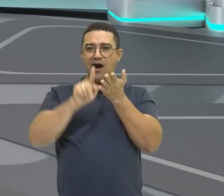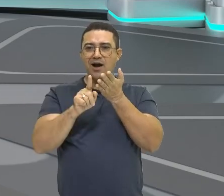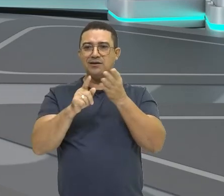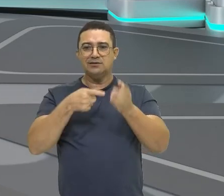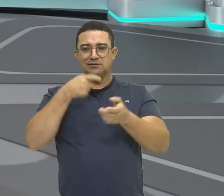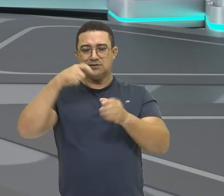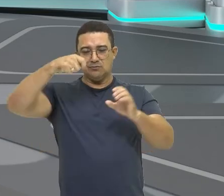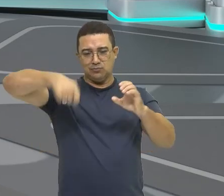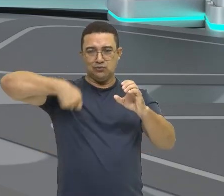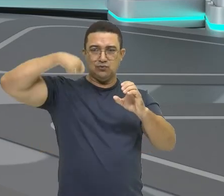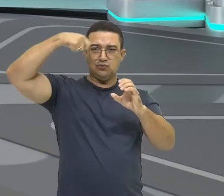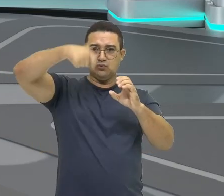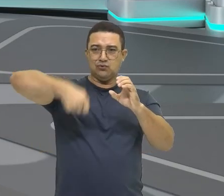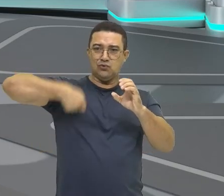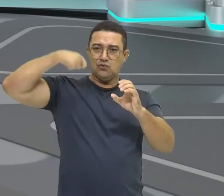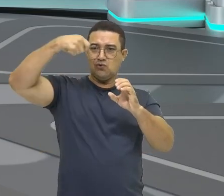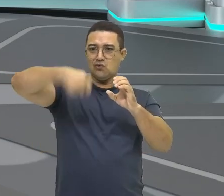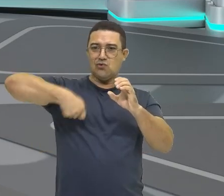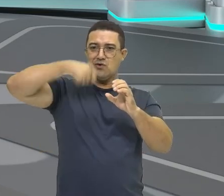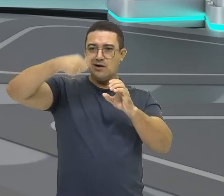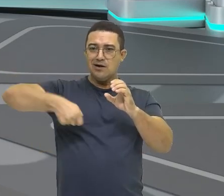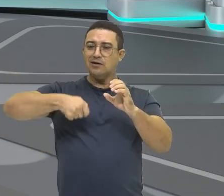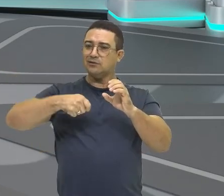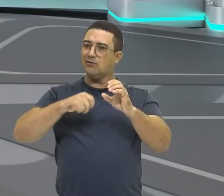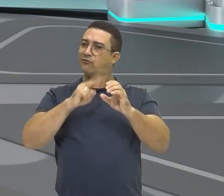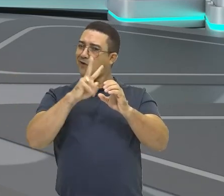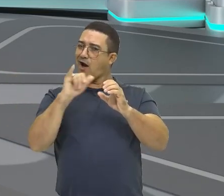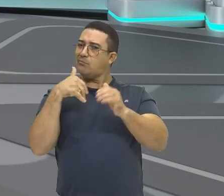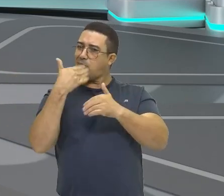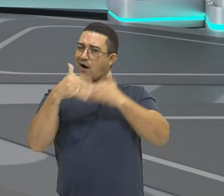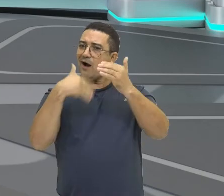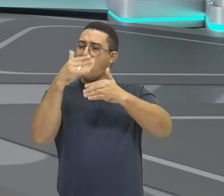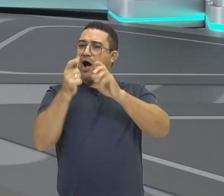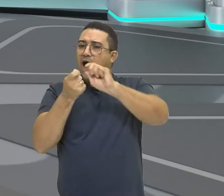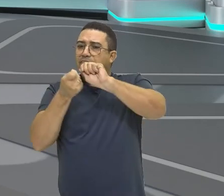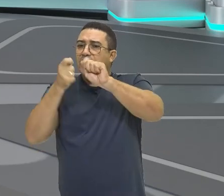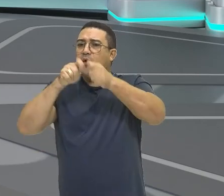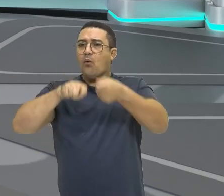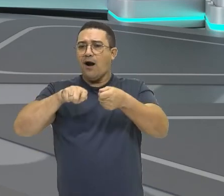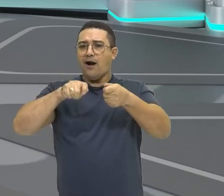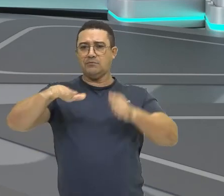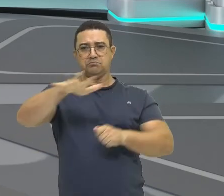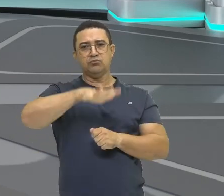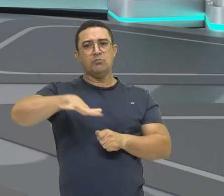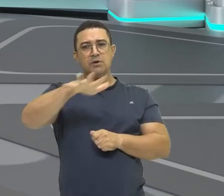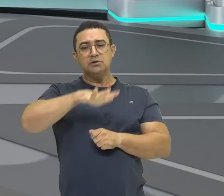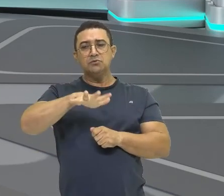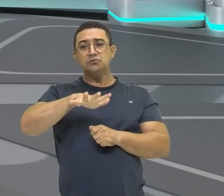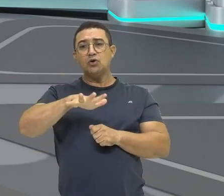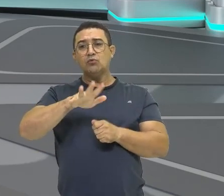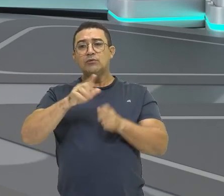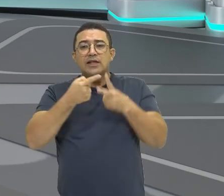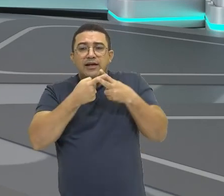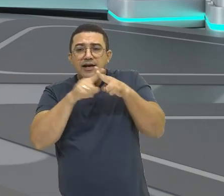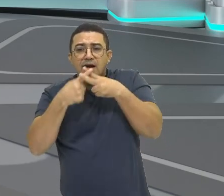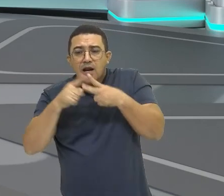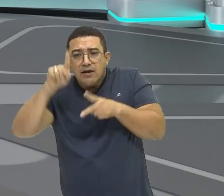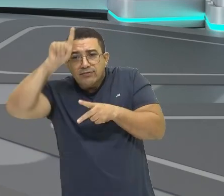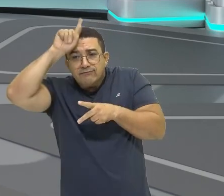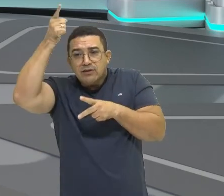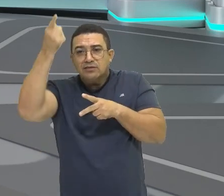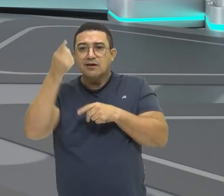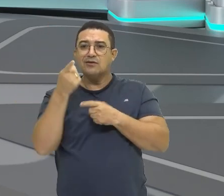se adequar ao seu ambiente e fazendo algo que vai facilitar a sua vida. Necessidade básica, o fogo, né,